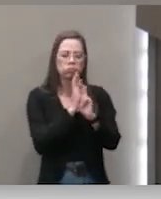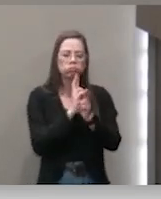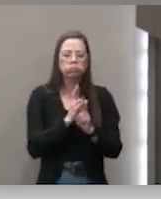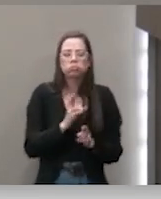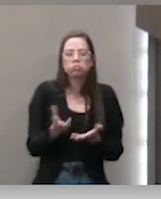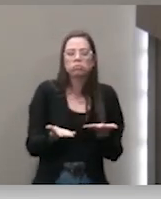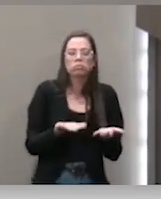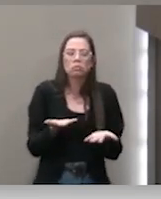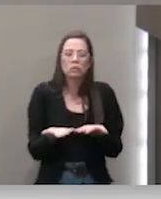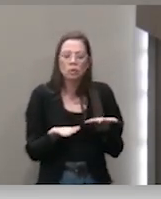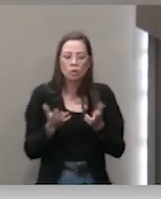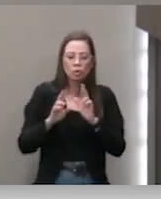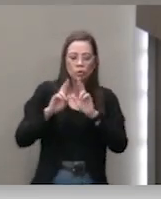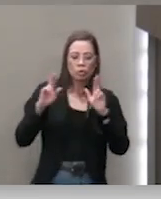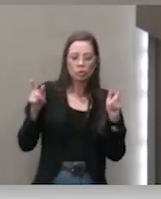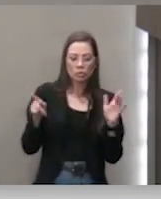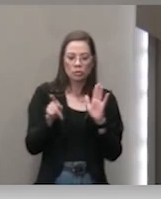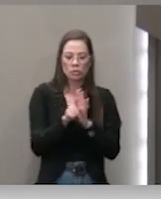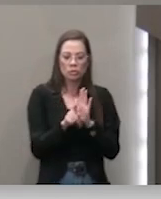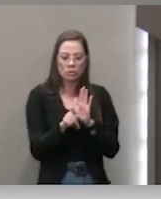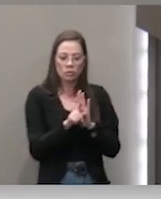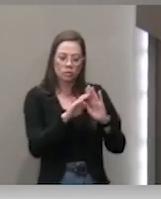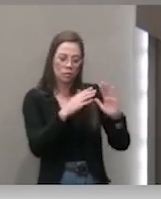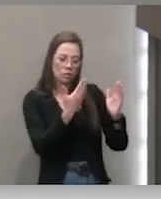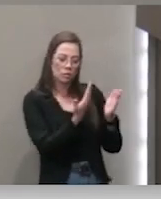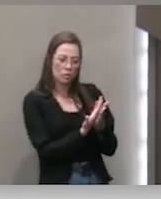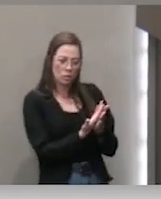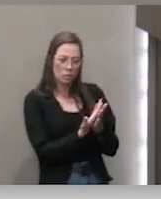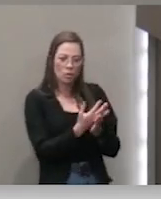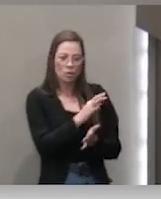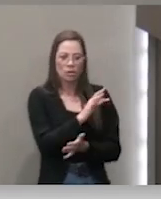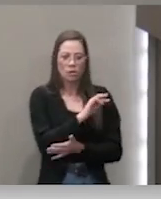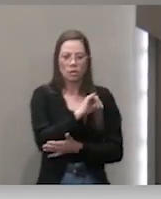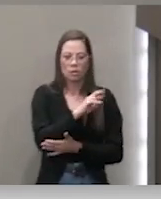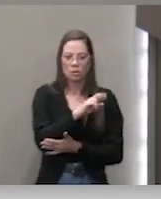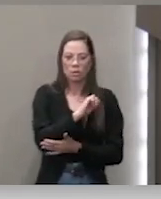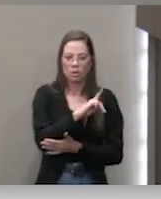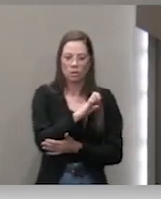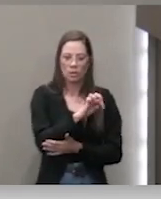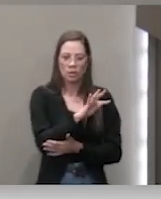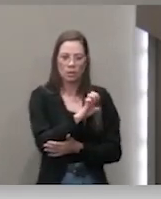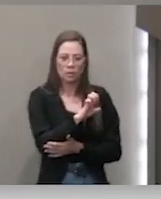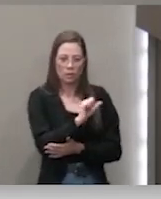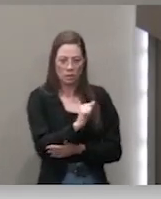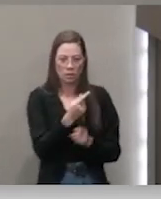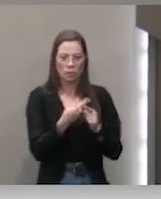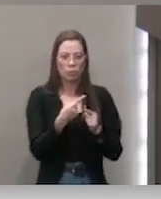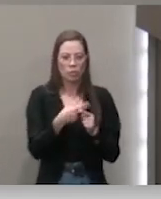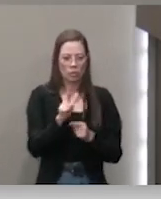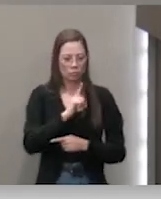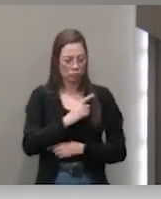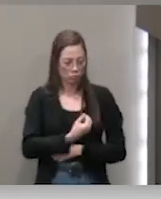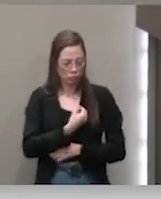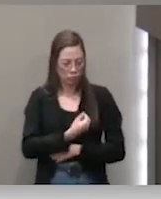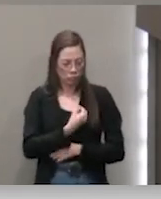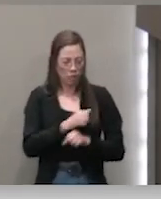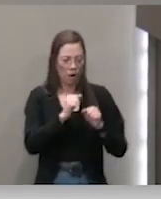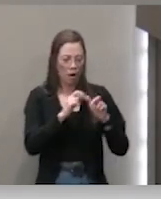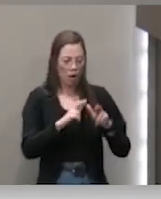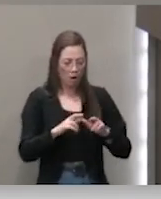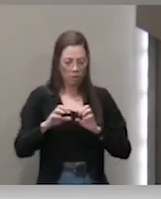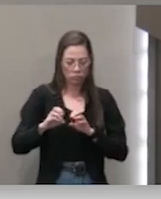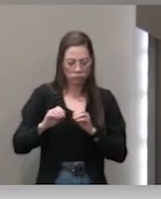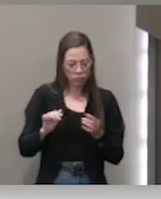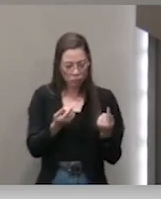resultado tão diferenciado na escola Tiradentes? Por causa do militarismo, hierarquia e disciplina. A educação, ela caminha